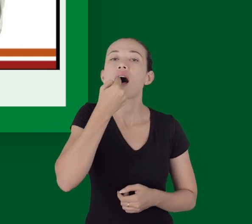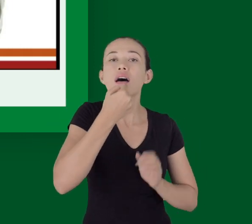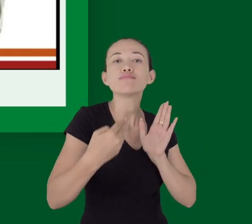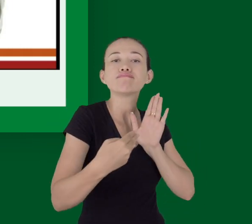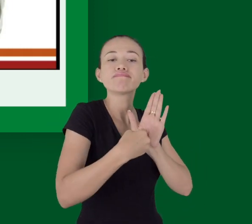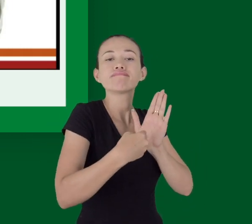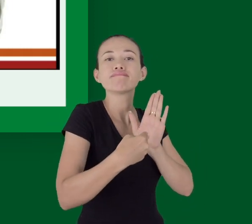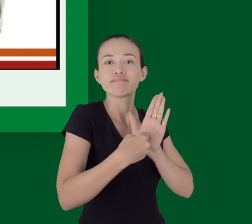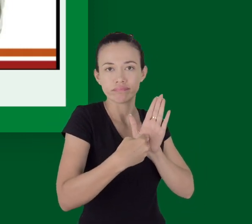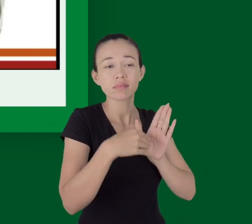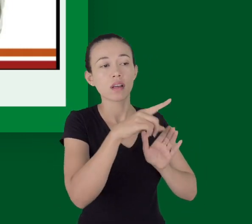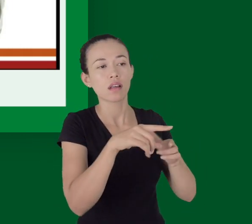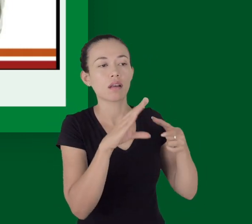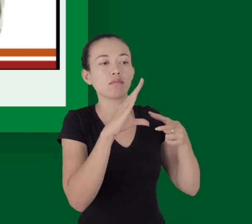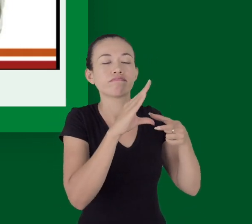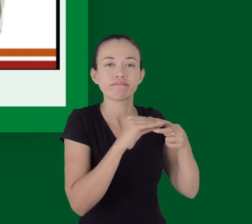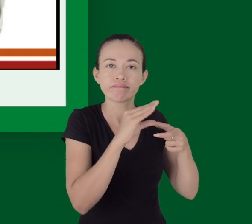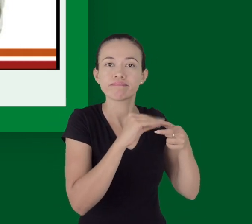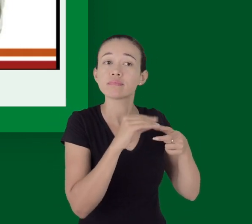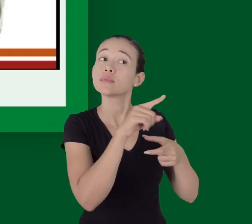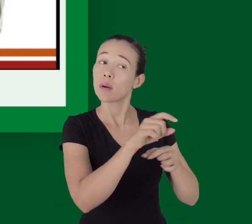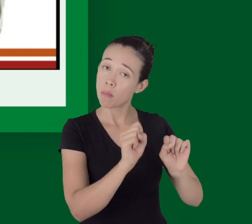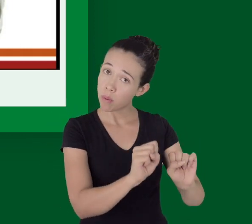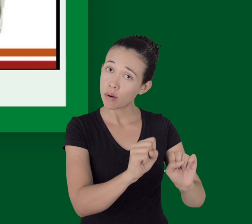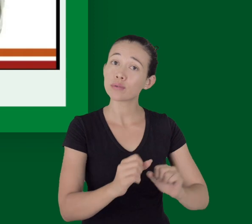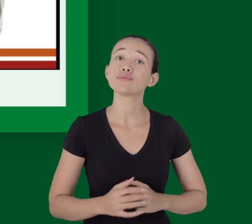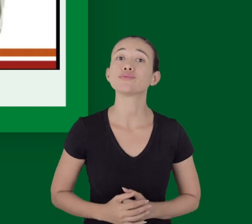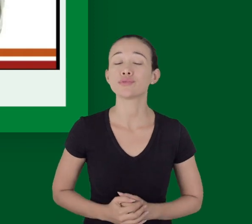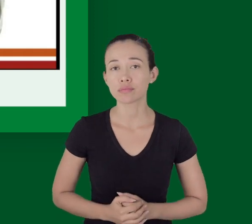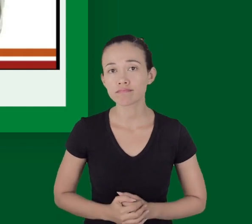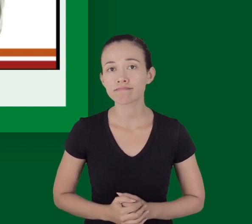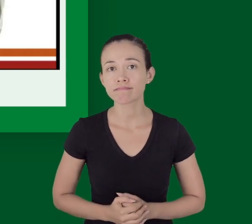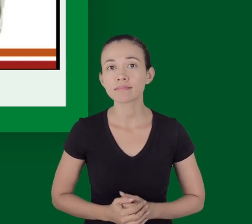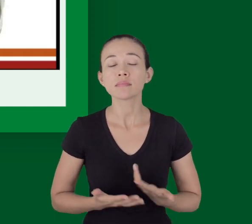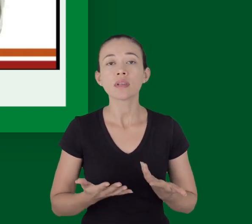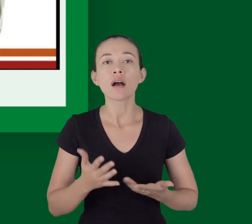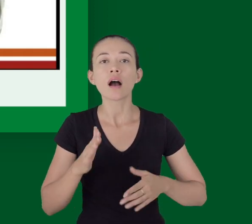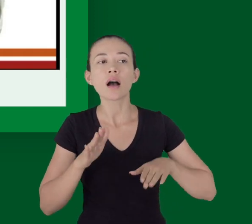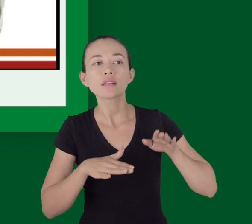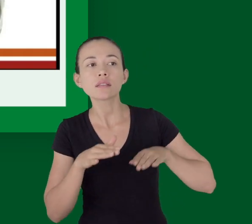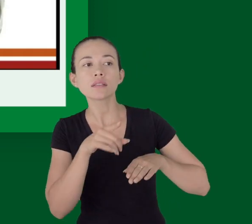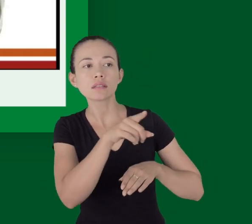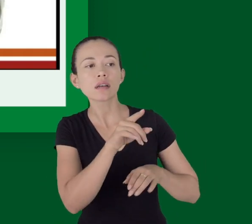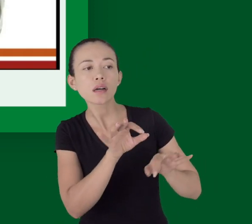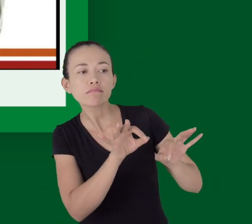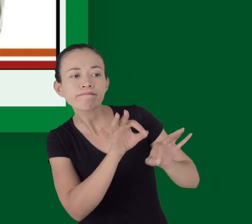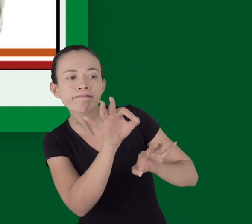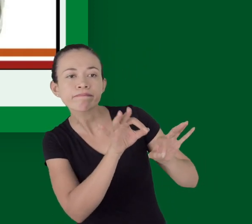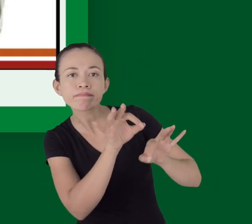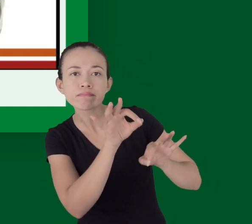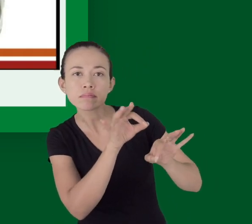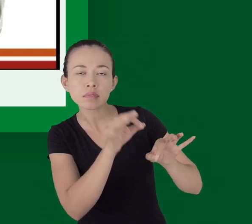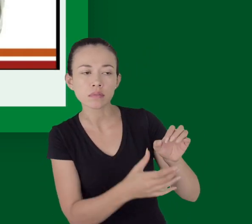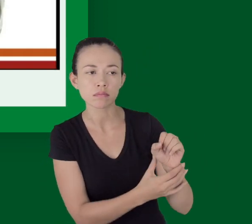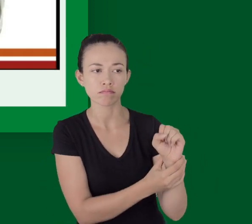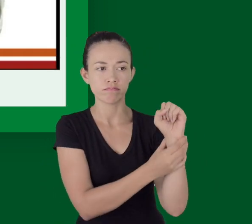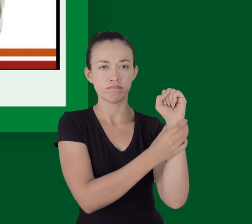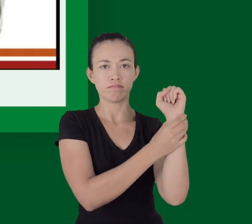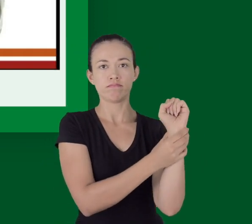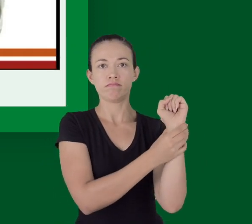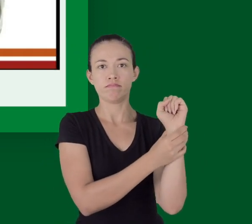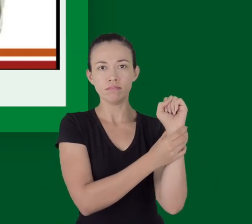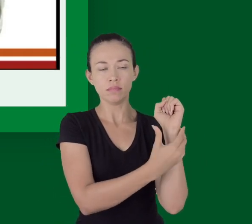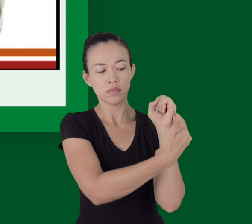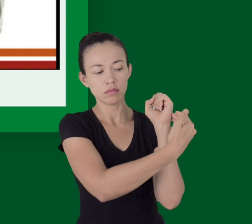obstrução por rebaixamento da base da língua, né? Então, às vezes, colocar uma cânula orofaríngea, reposicionar o paciente, são